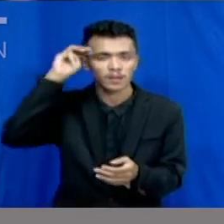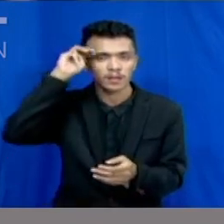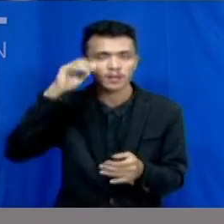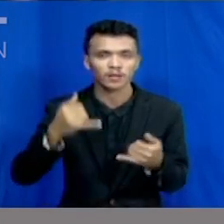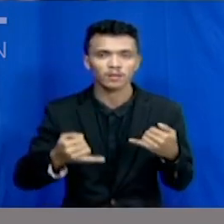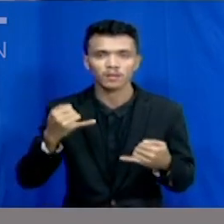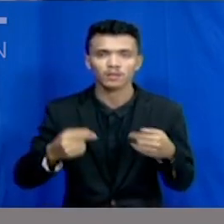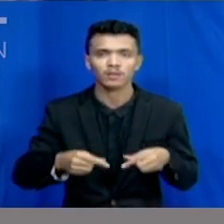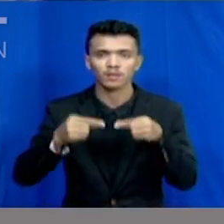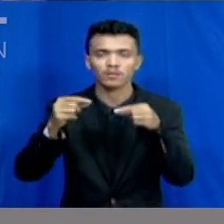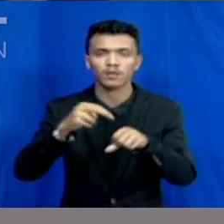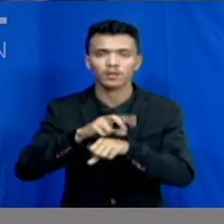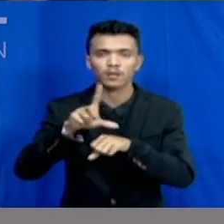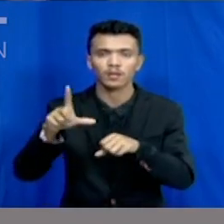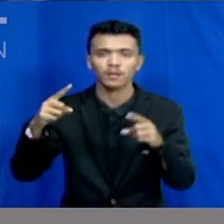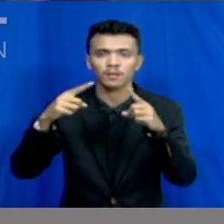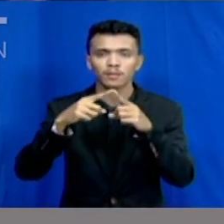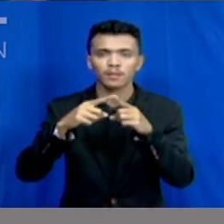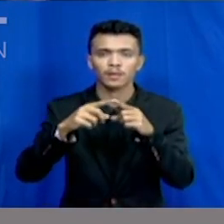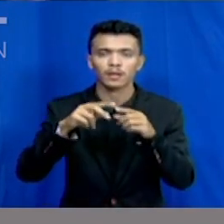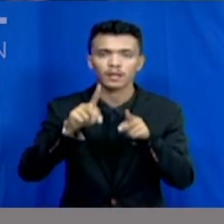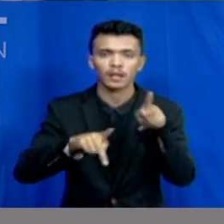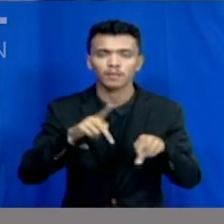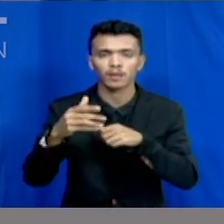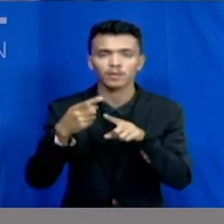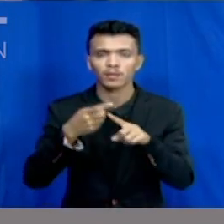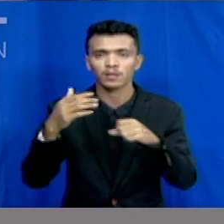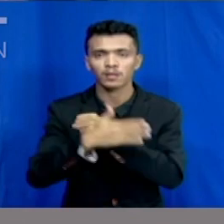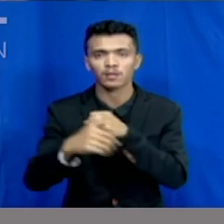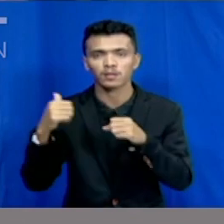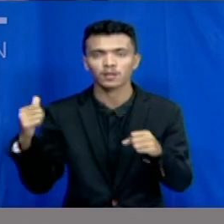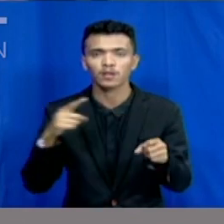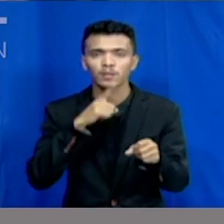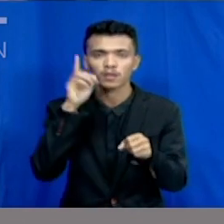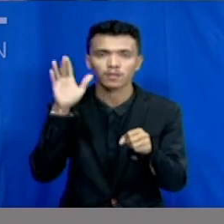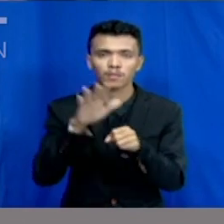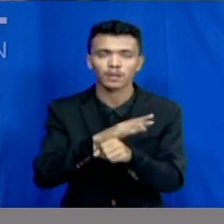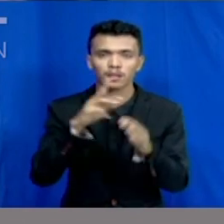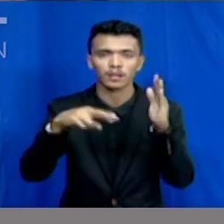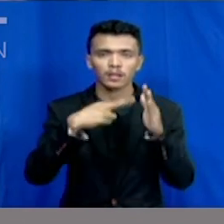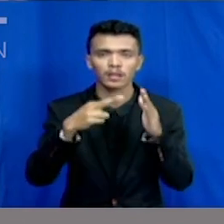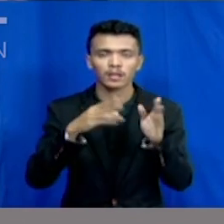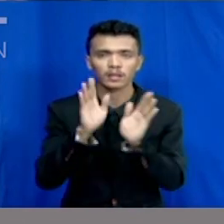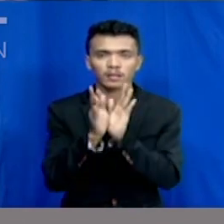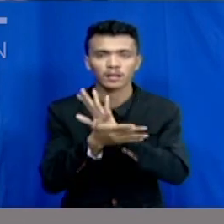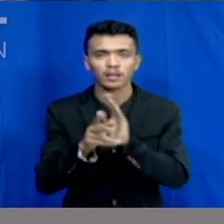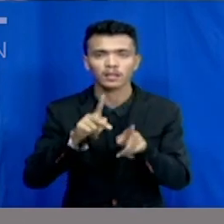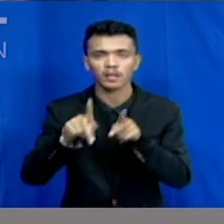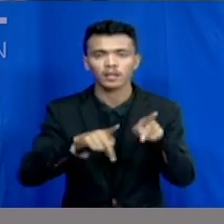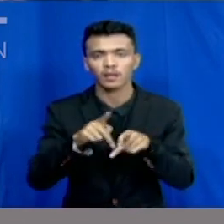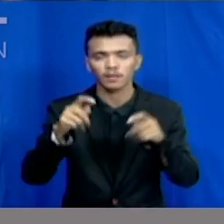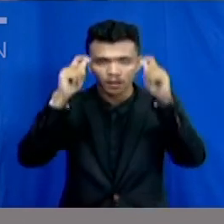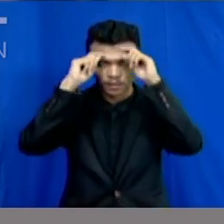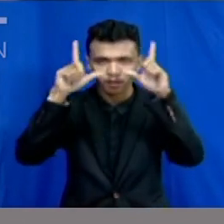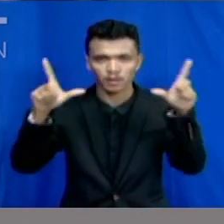Ministério de Justiça se for nacionalidade para cidadão estrangeiro não é completo no requisito para cidadão